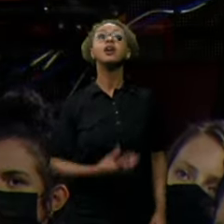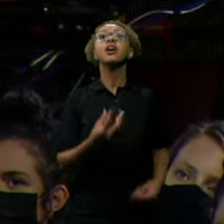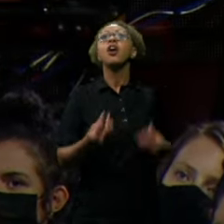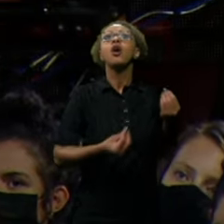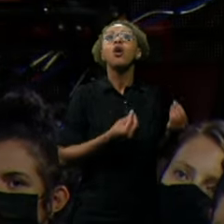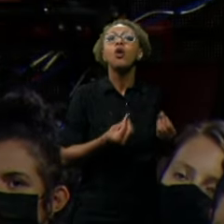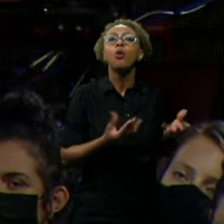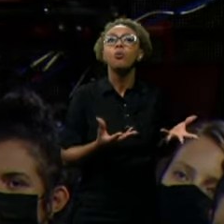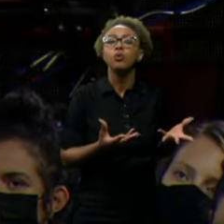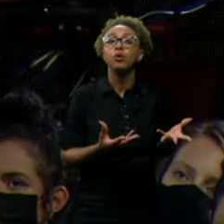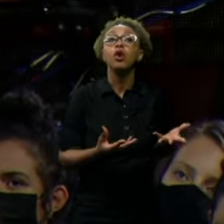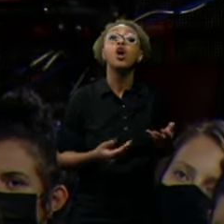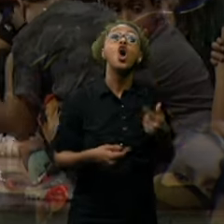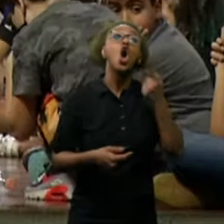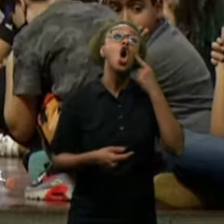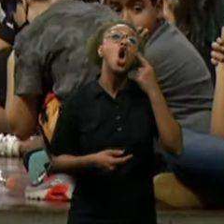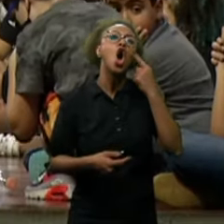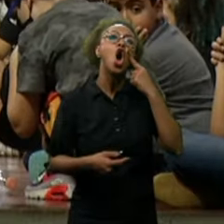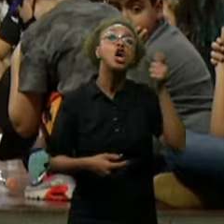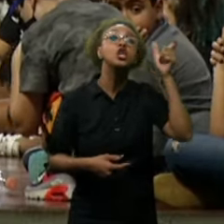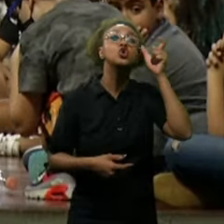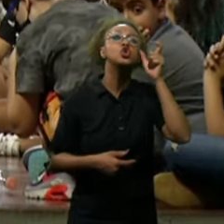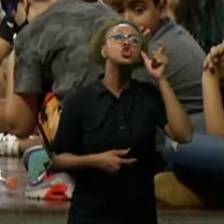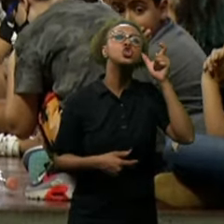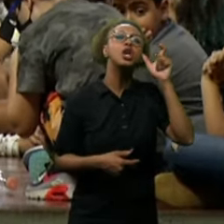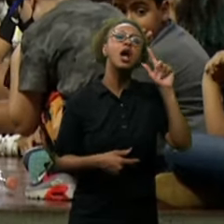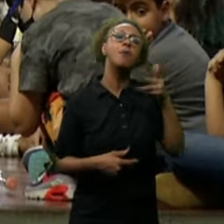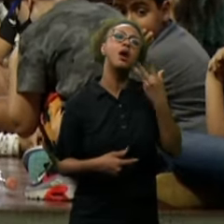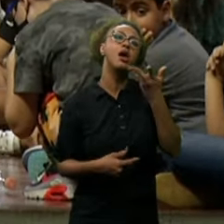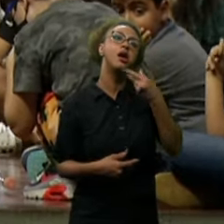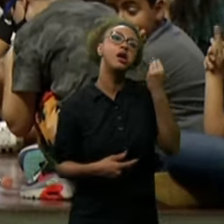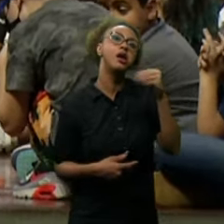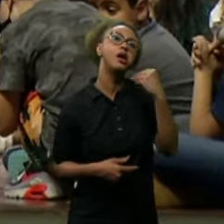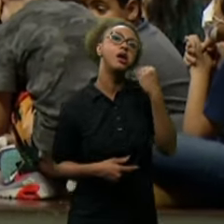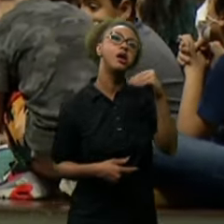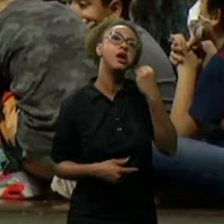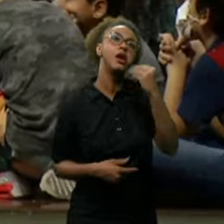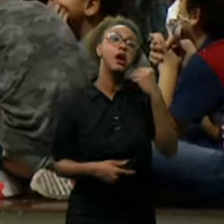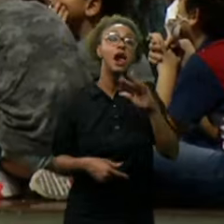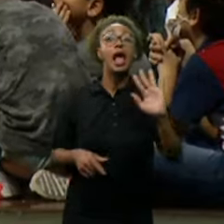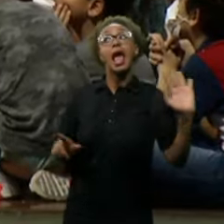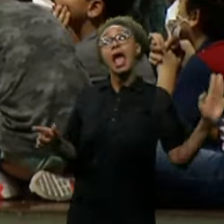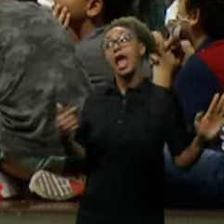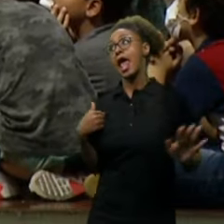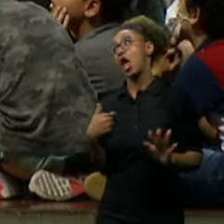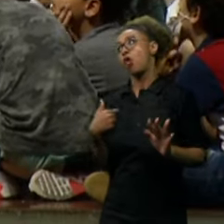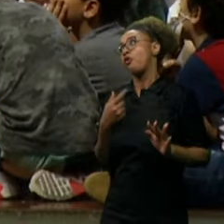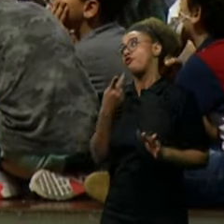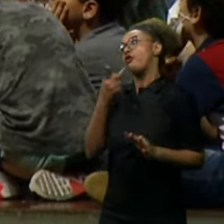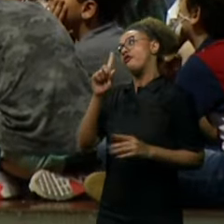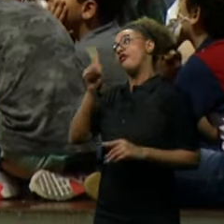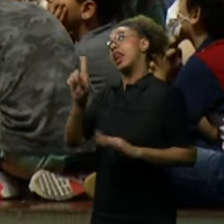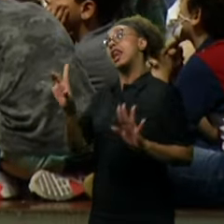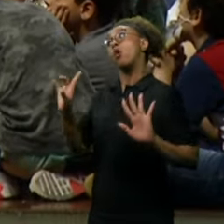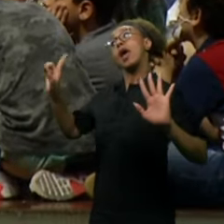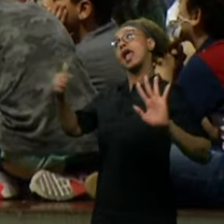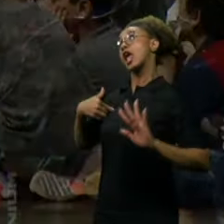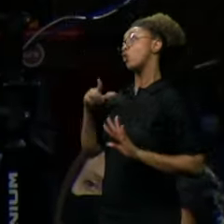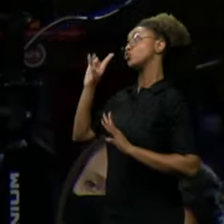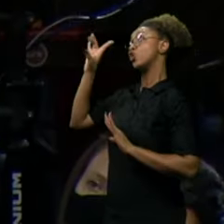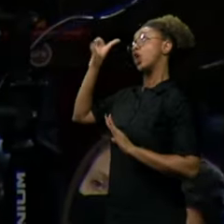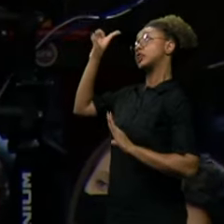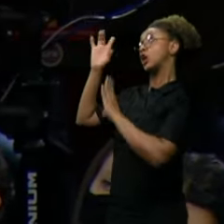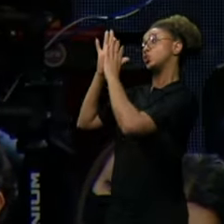e não foi assim olha alusão que ele faz eu não tô falando que eu quero dizer eu só vou dizer para você o que Deus